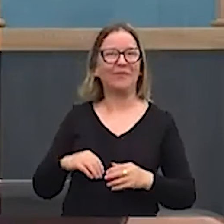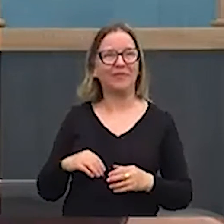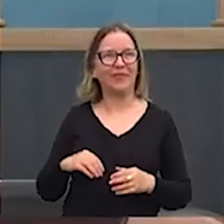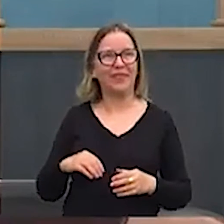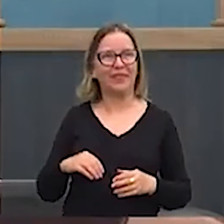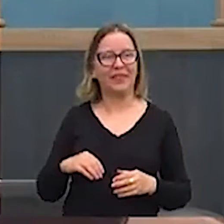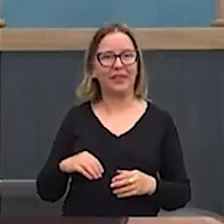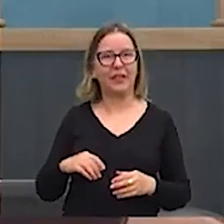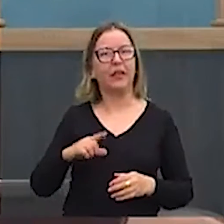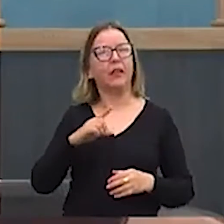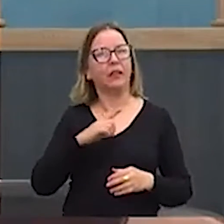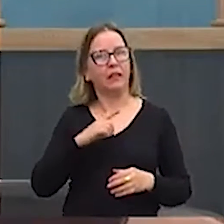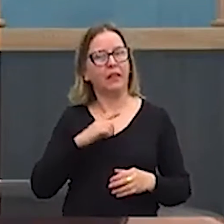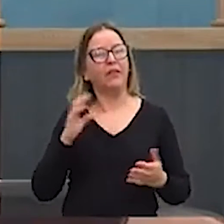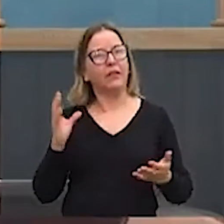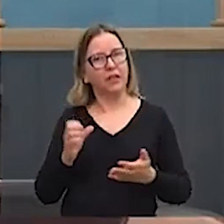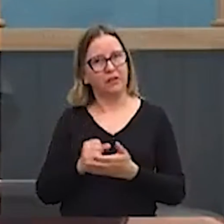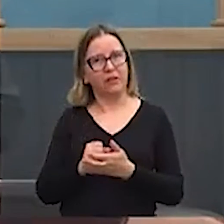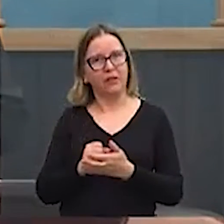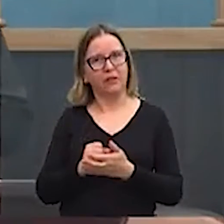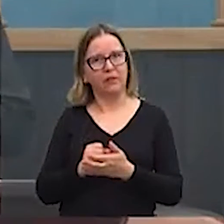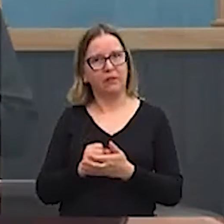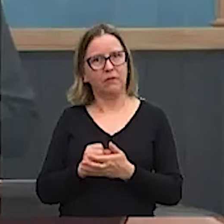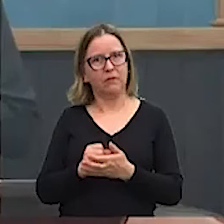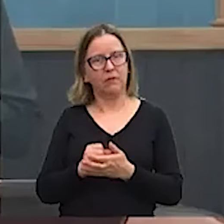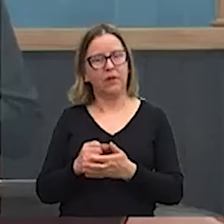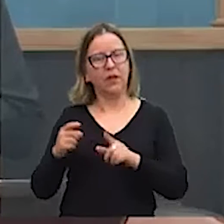Houve salvação. Ele foi batizado?